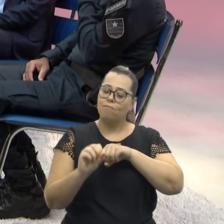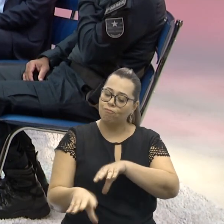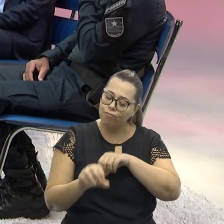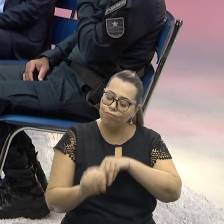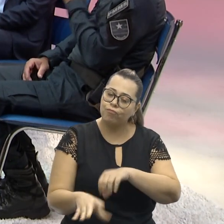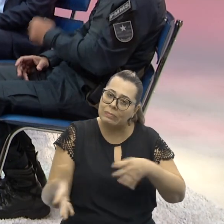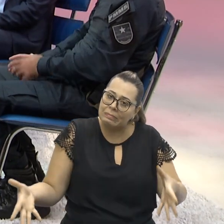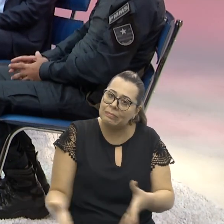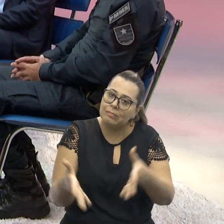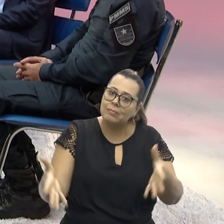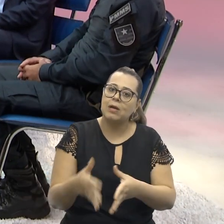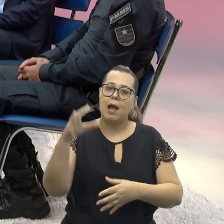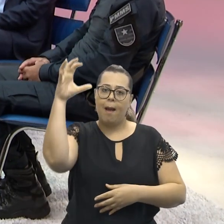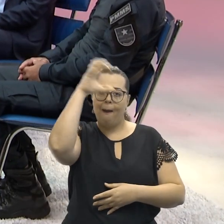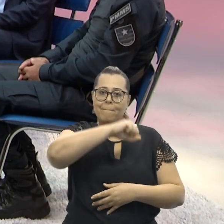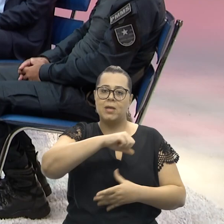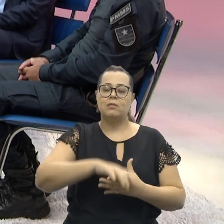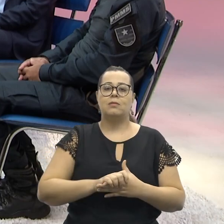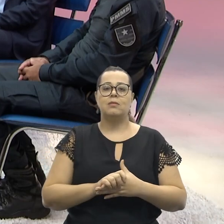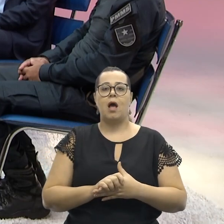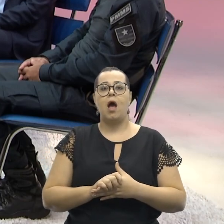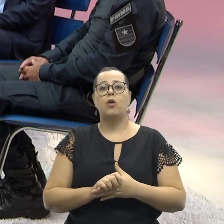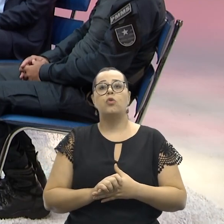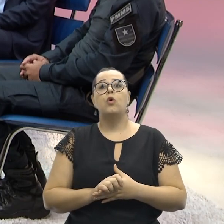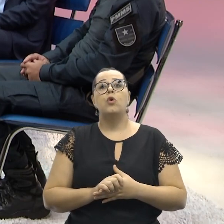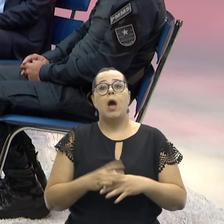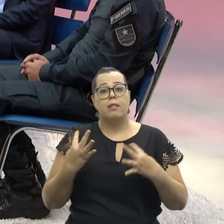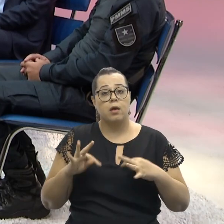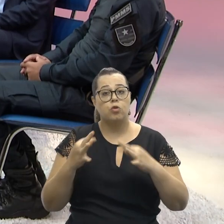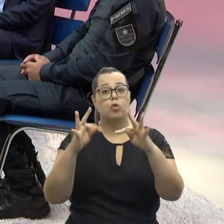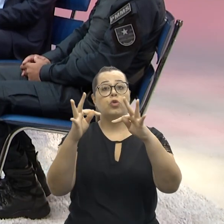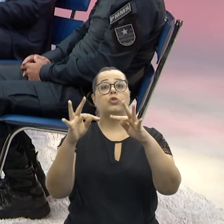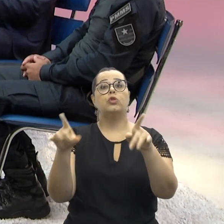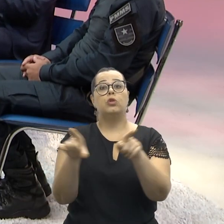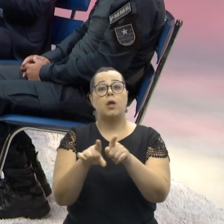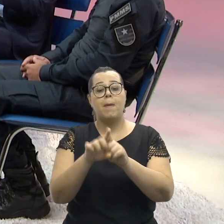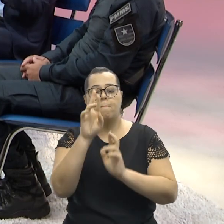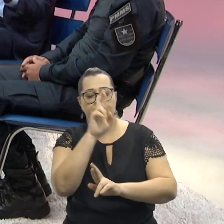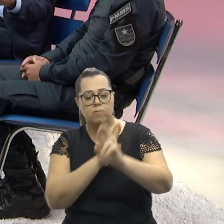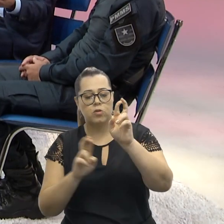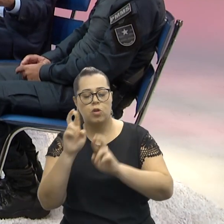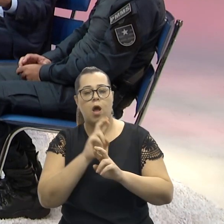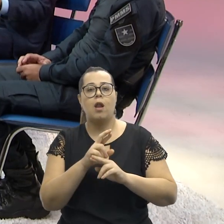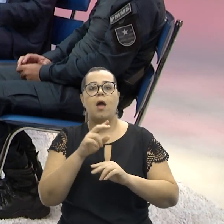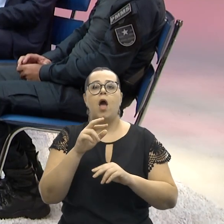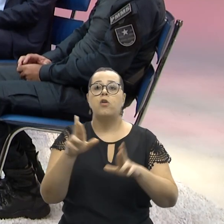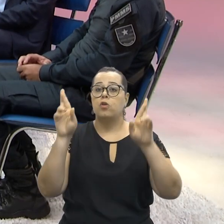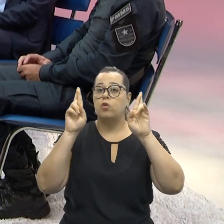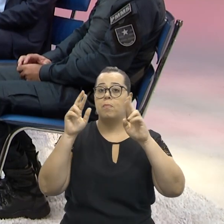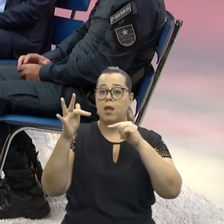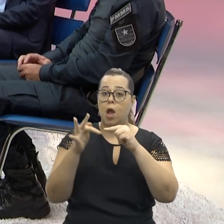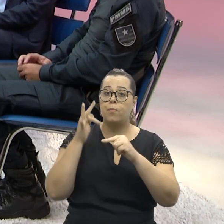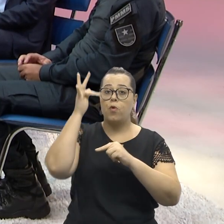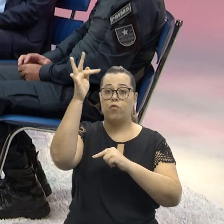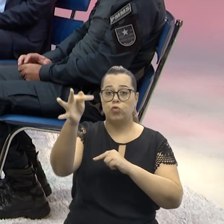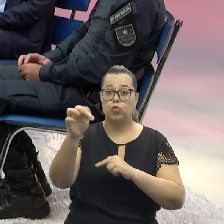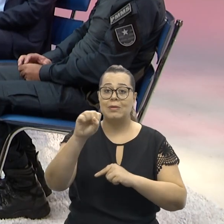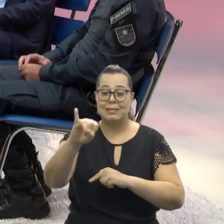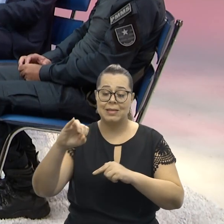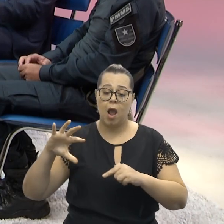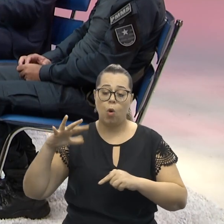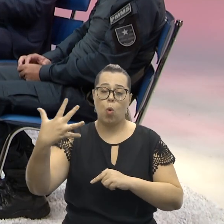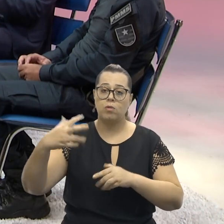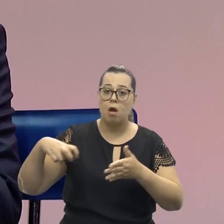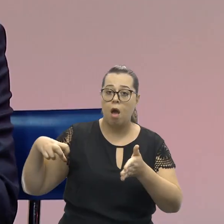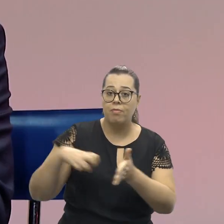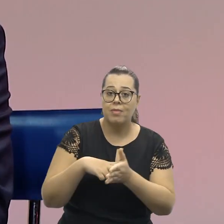a mudança da engenharia e a própria fiscalização. E a intenção é que nós tenhamos um dia sem nenhum acidente com vítima fatal.